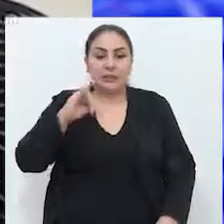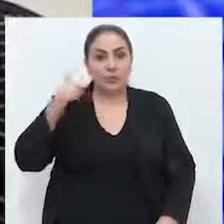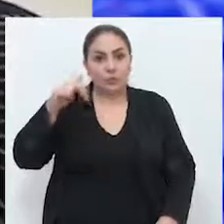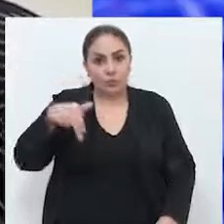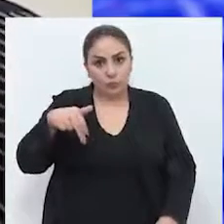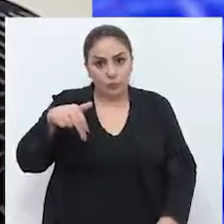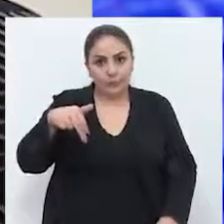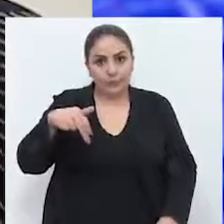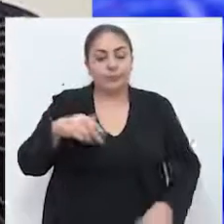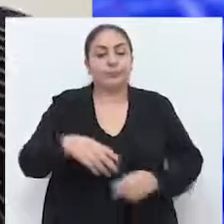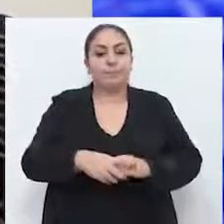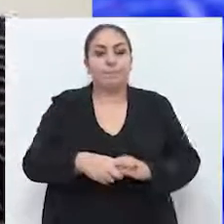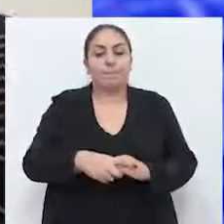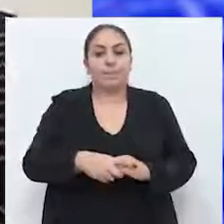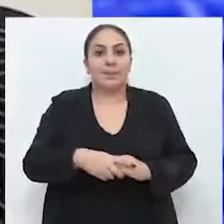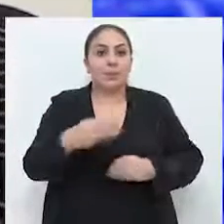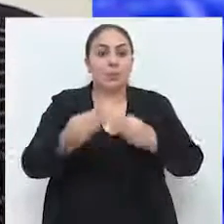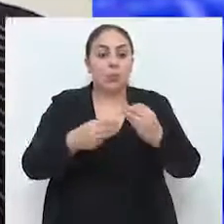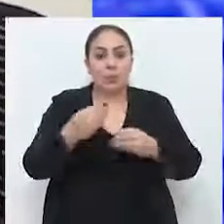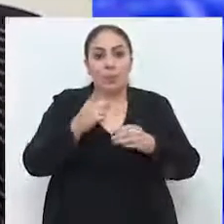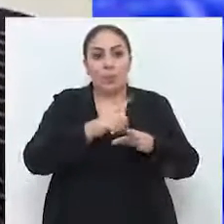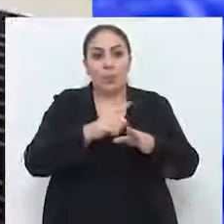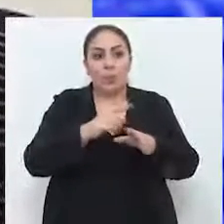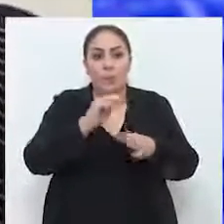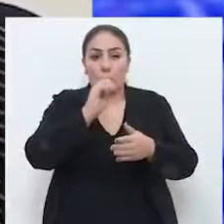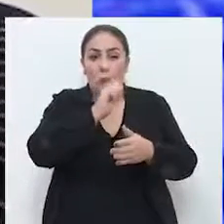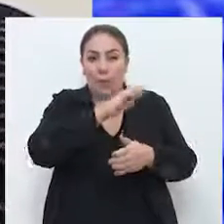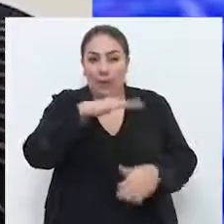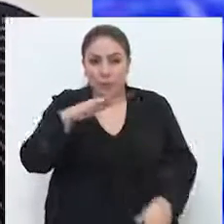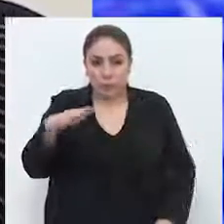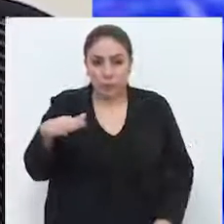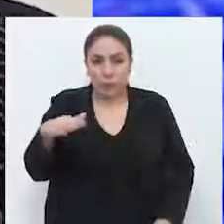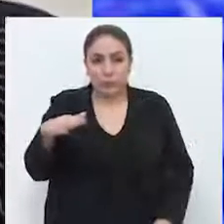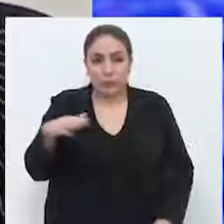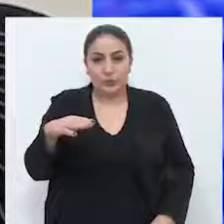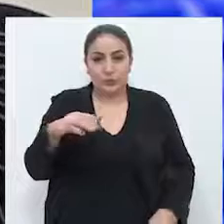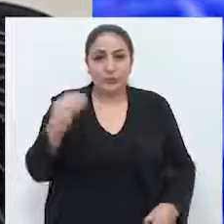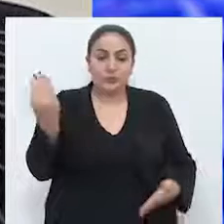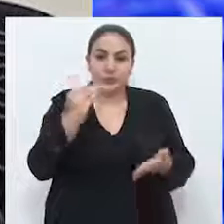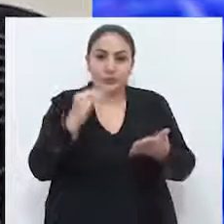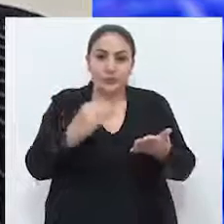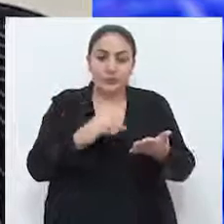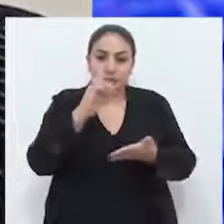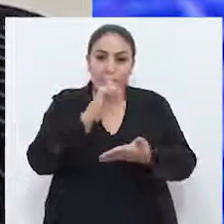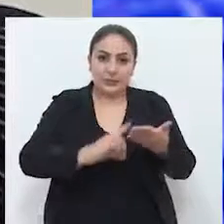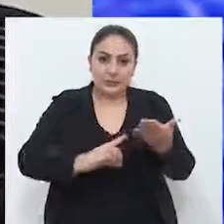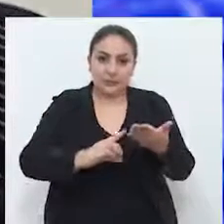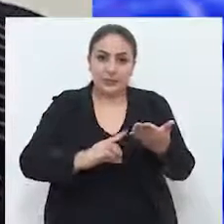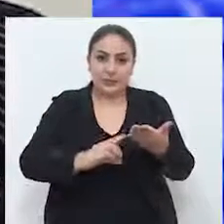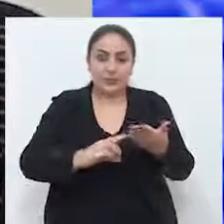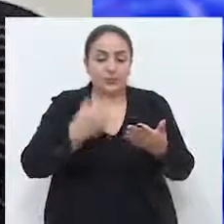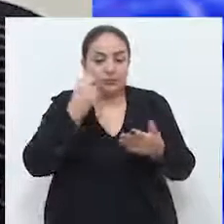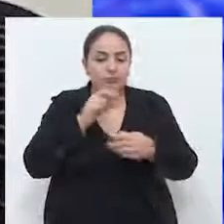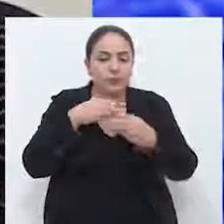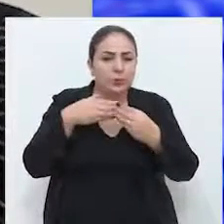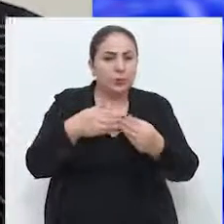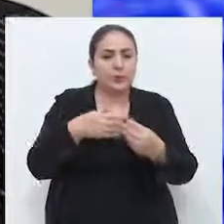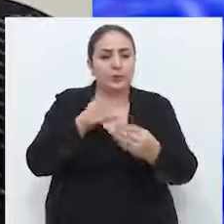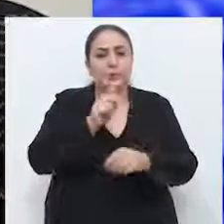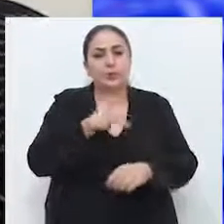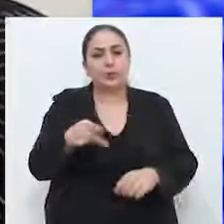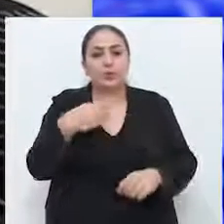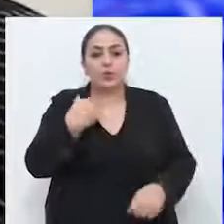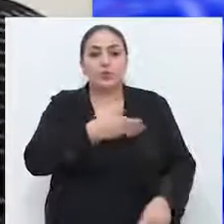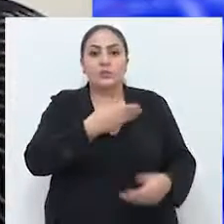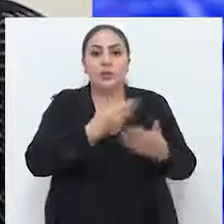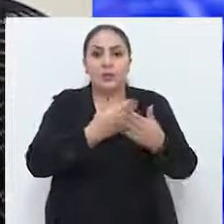30/6 na outra semana. Como são os alunos que preenchem as declarações com a supervisão dos professores